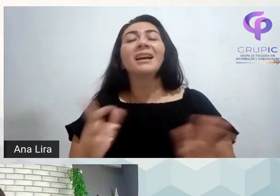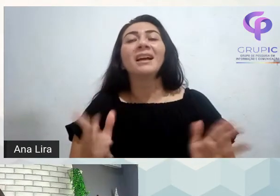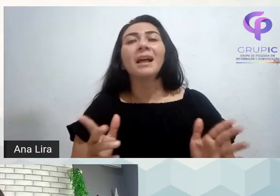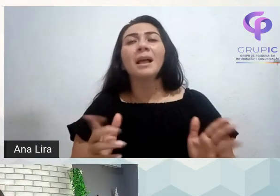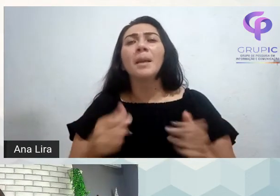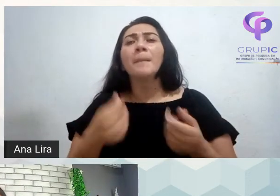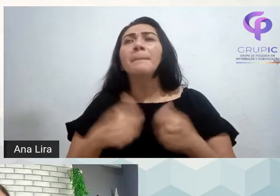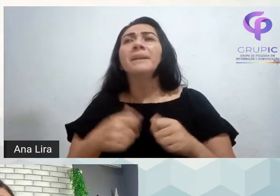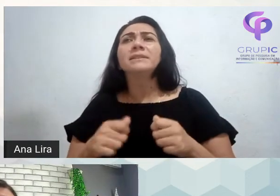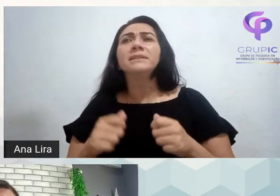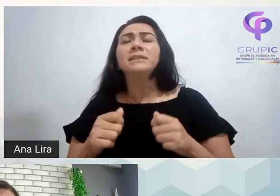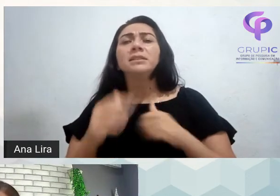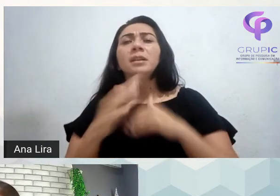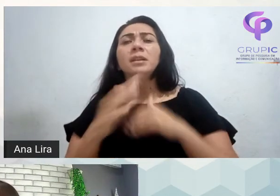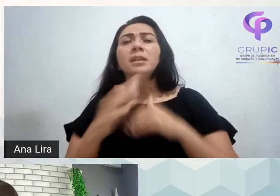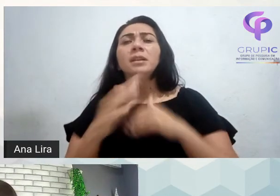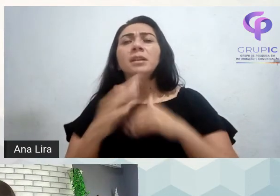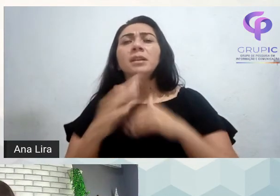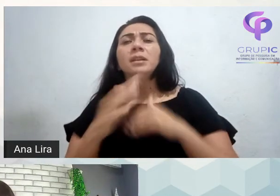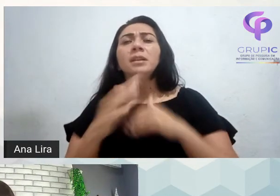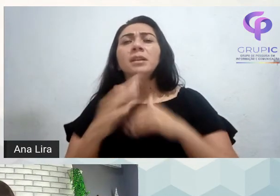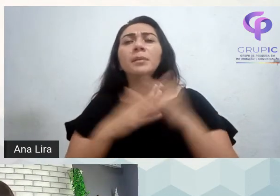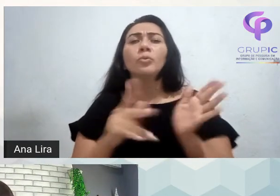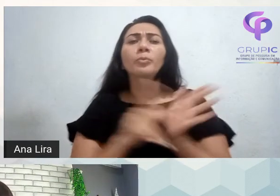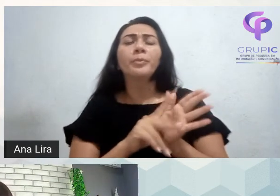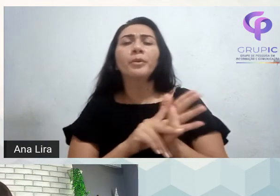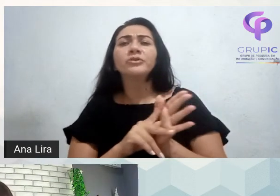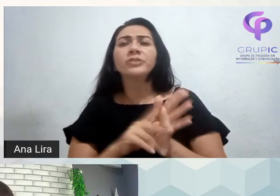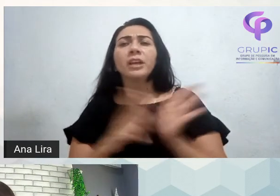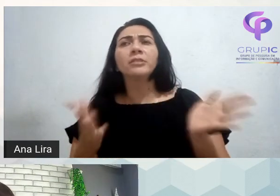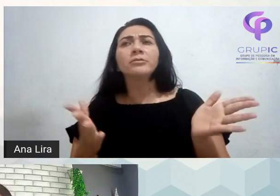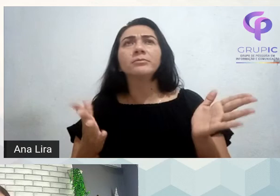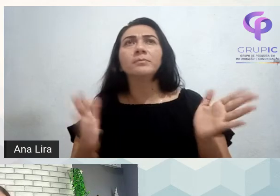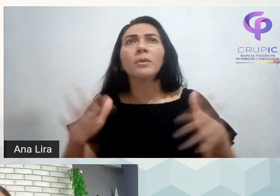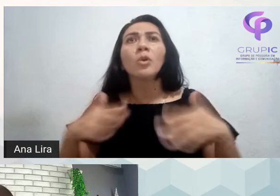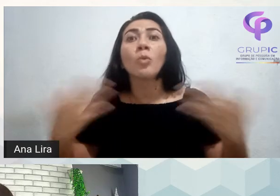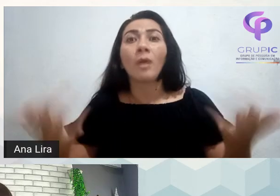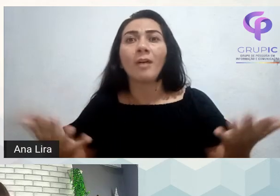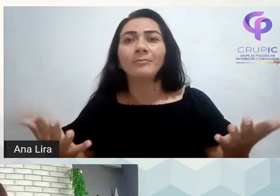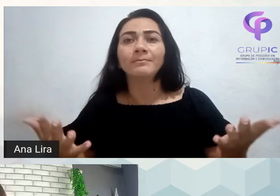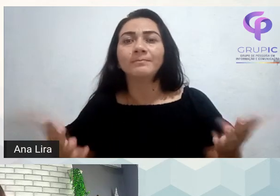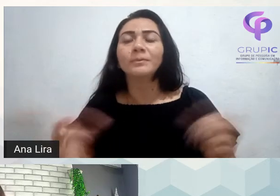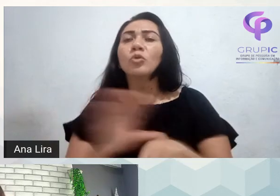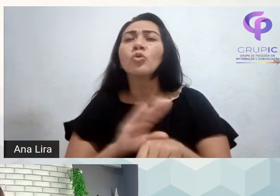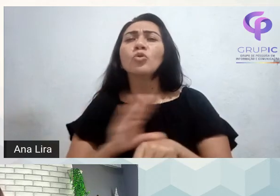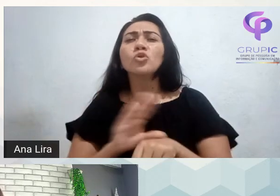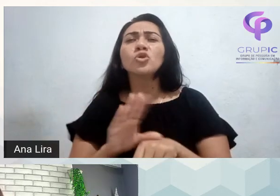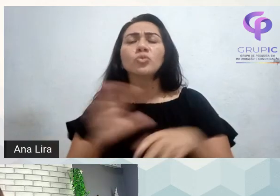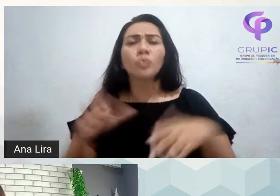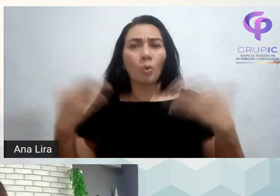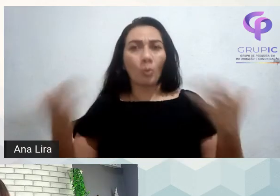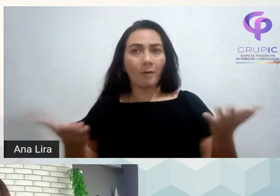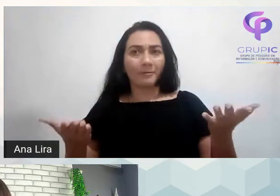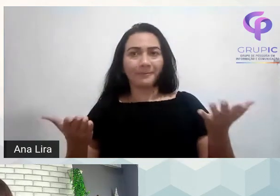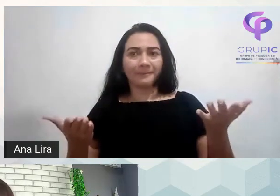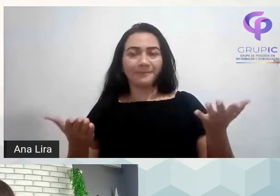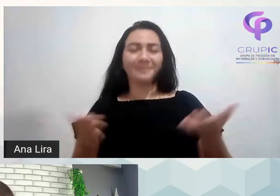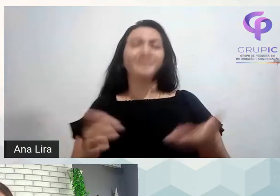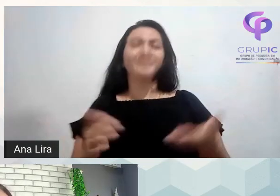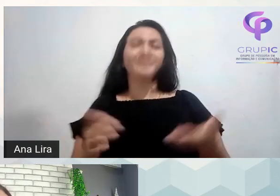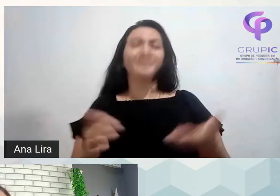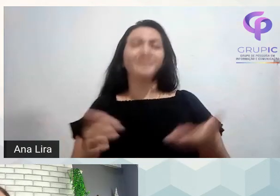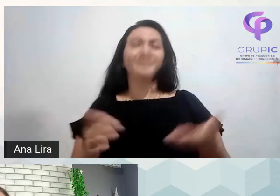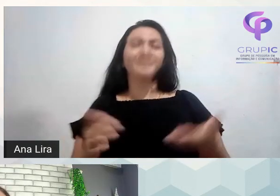pergunta. O que eu posso lhe dizer? Primeiro, eu acho que por muito em